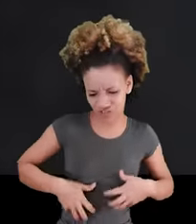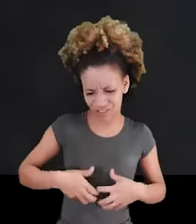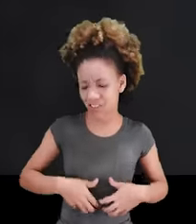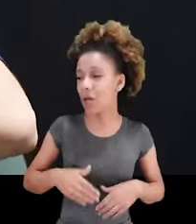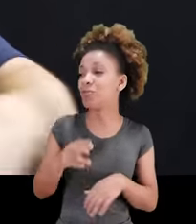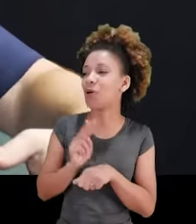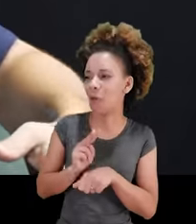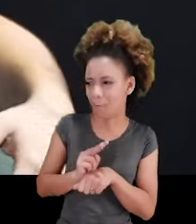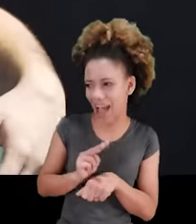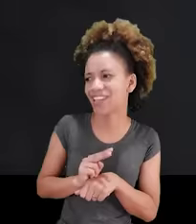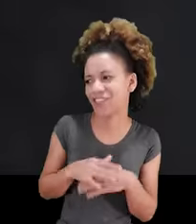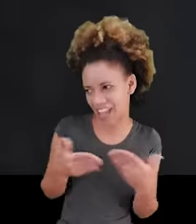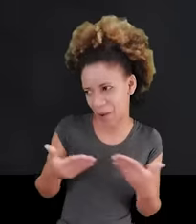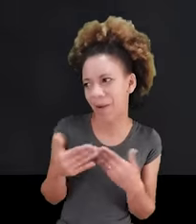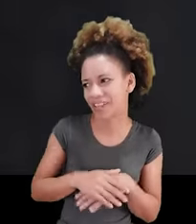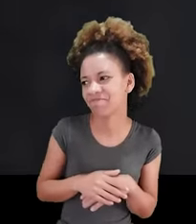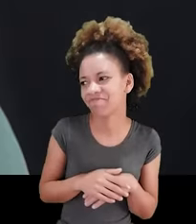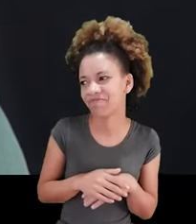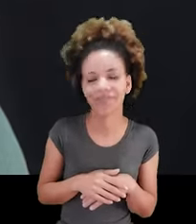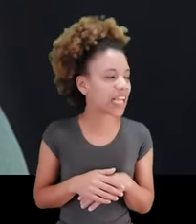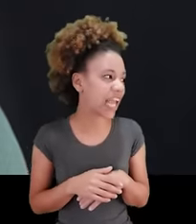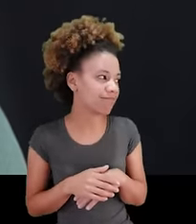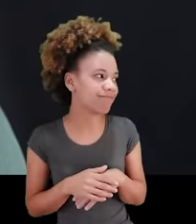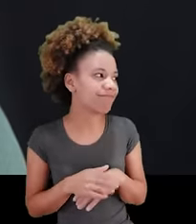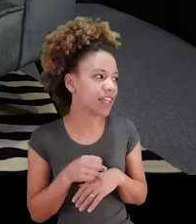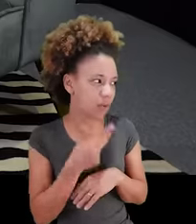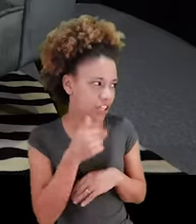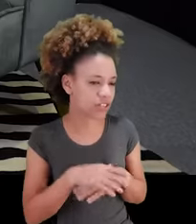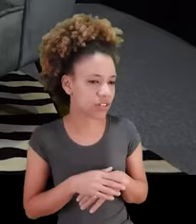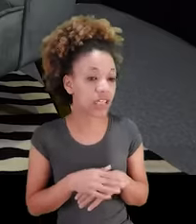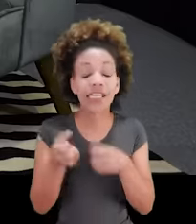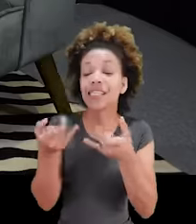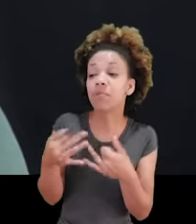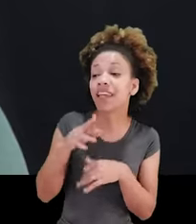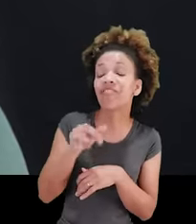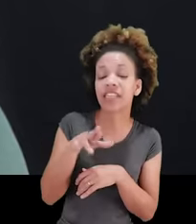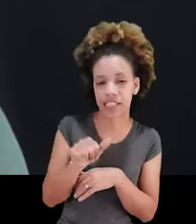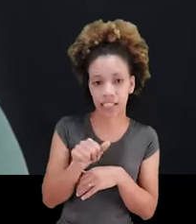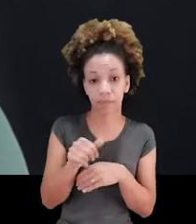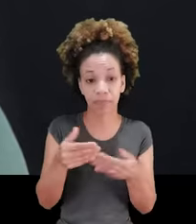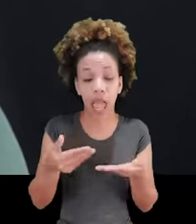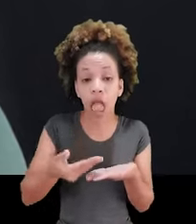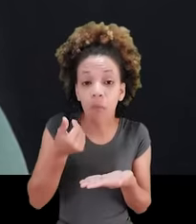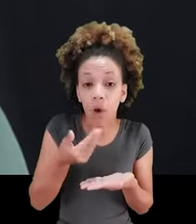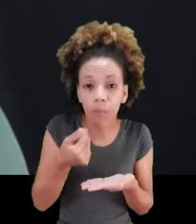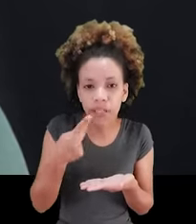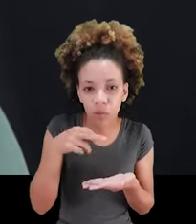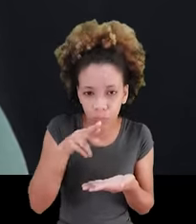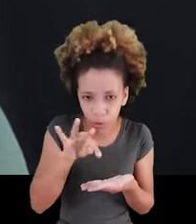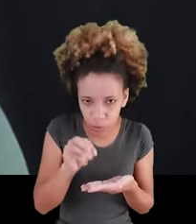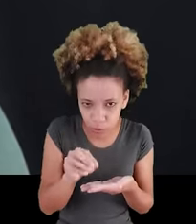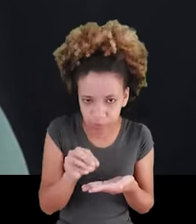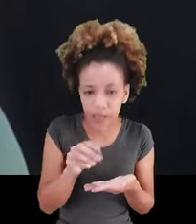fazer a digestão. E eles a fazerem a ocupação. Ocupação. Eu acho que foi isso. Mas, mal, explica o que é francesinha. Francesinha é um prato do Porto que